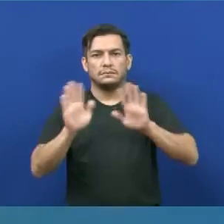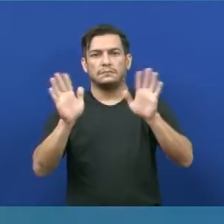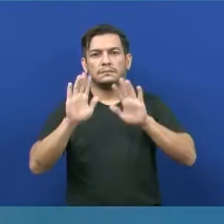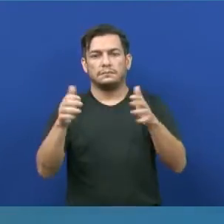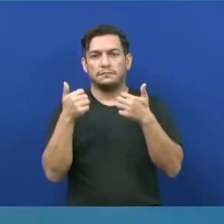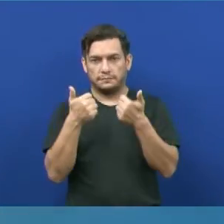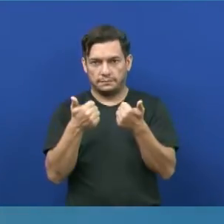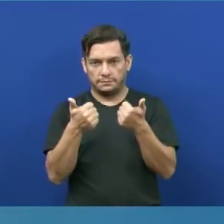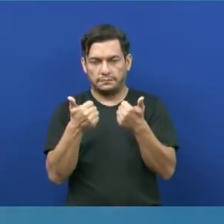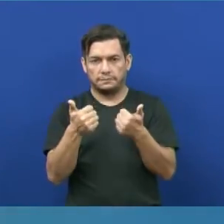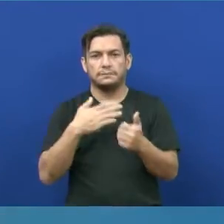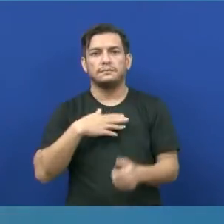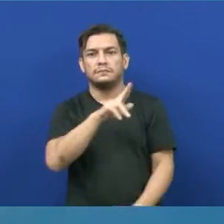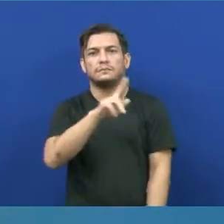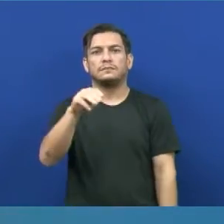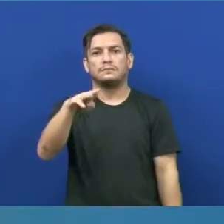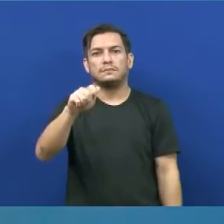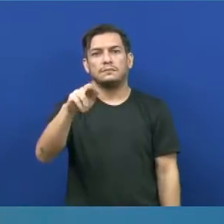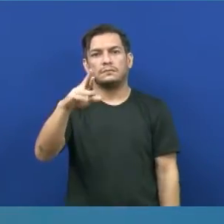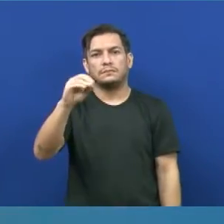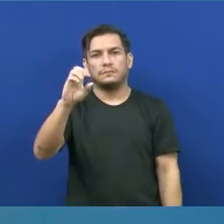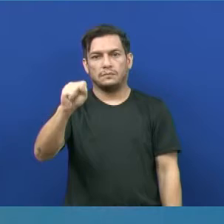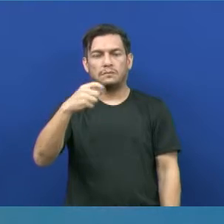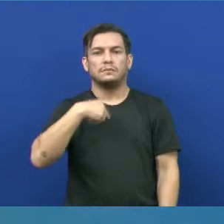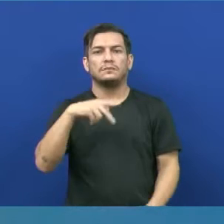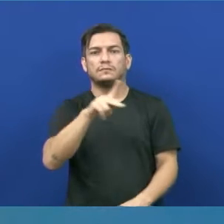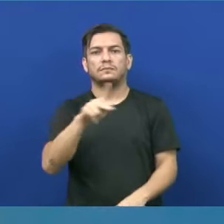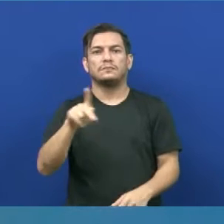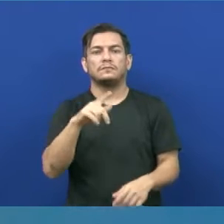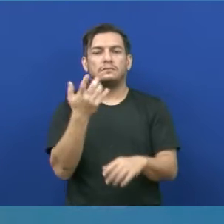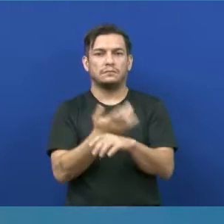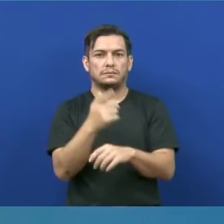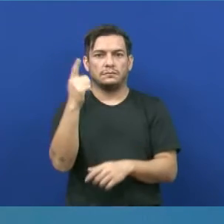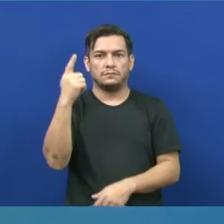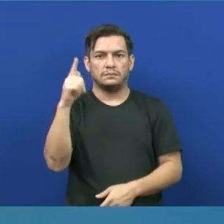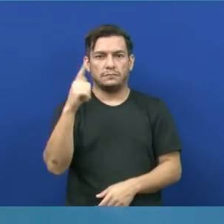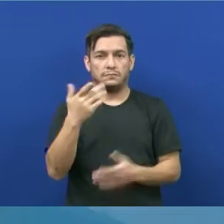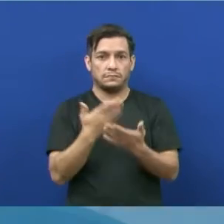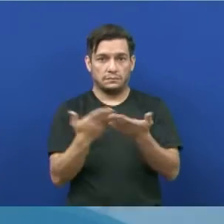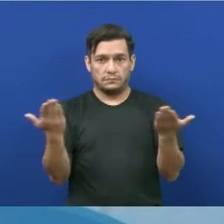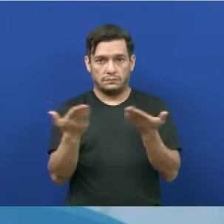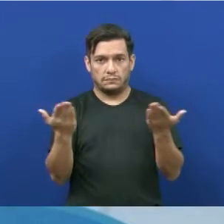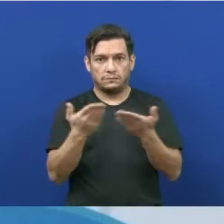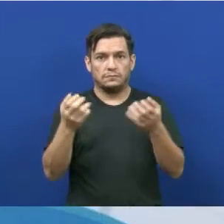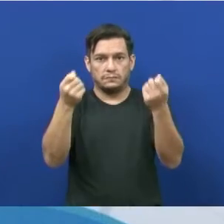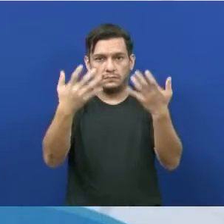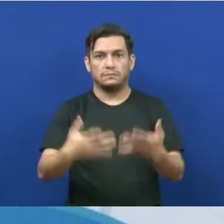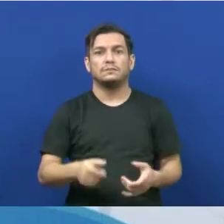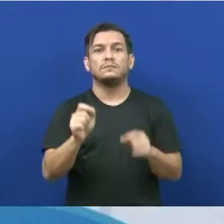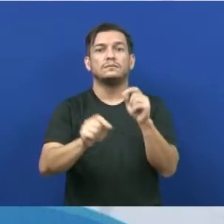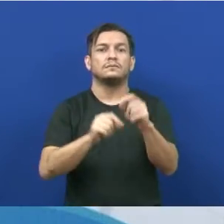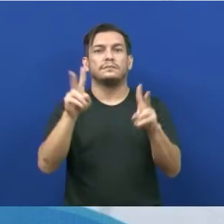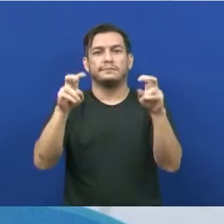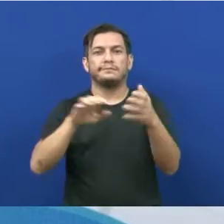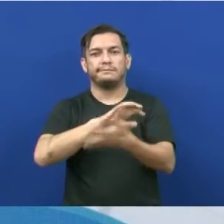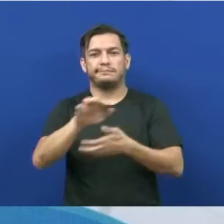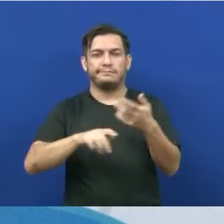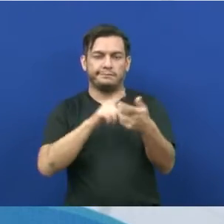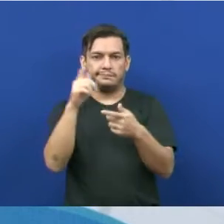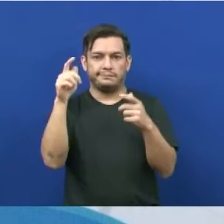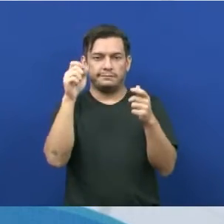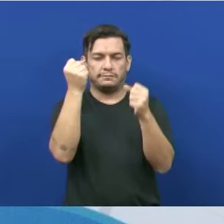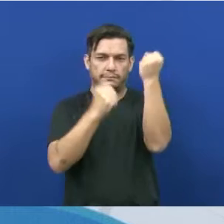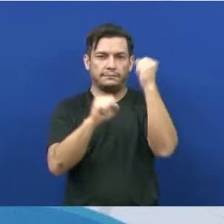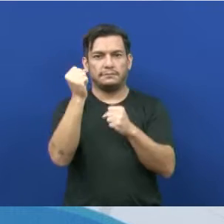Olá pessoal, tudo bom com vocês? Meu nome é Marcos Barreto, sou professor de Geografia. Na aula de hoje nós vamos conversar sobre a Revolução Industrial, a